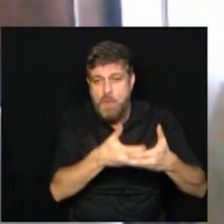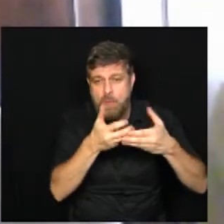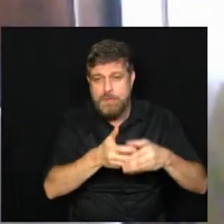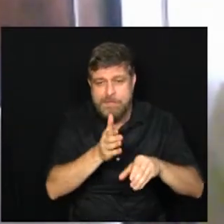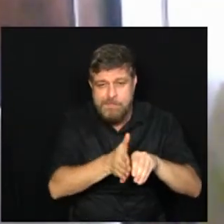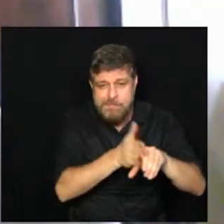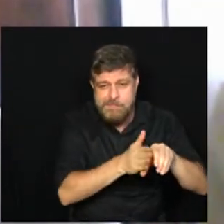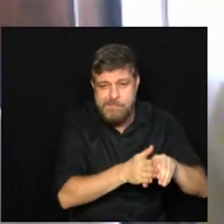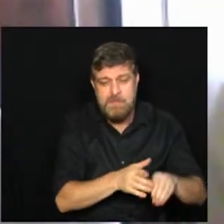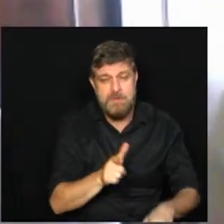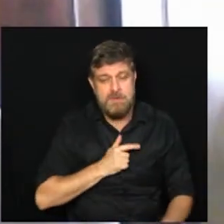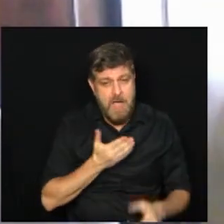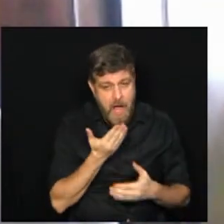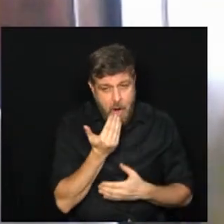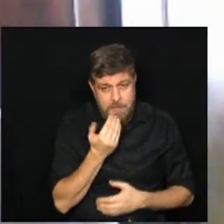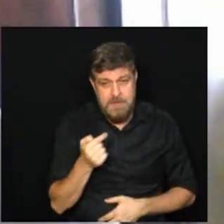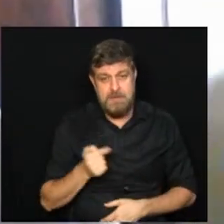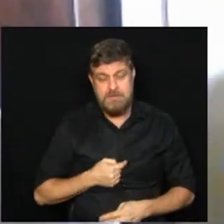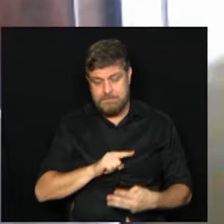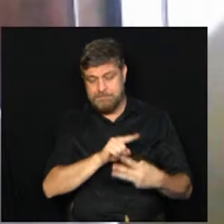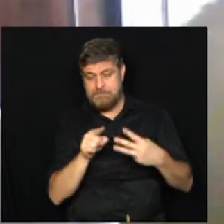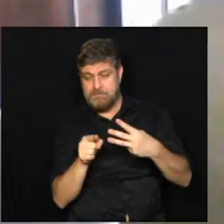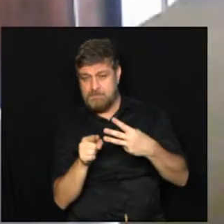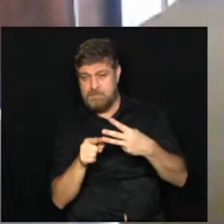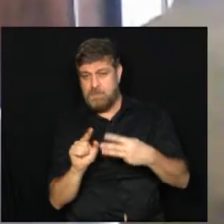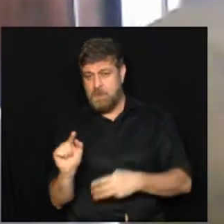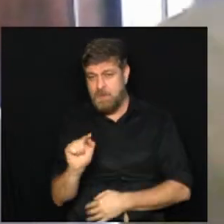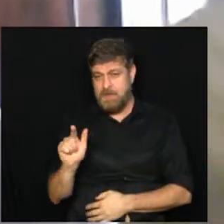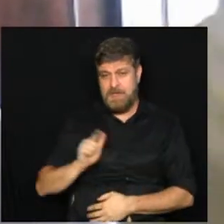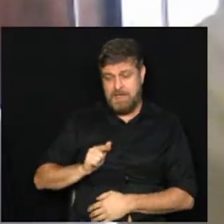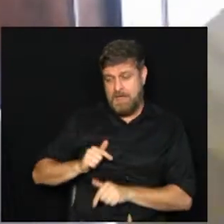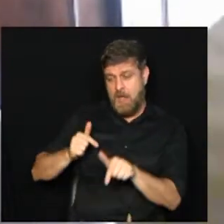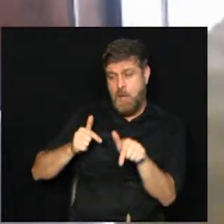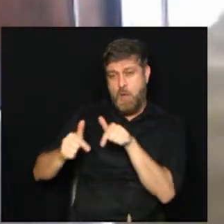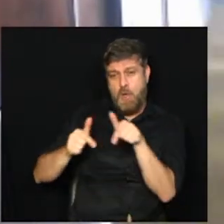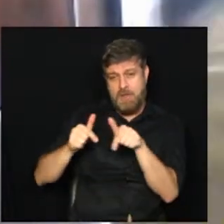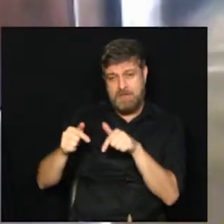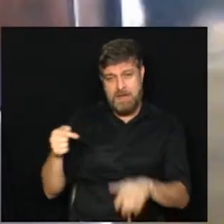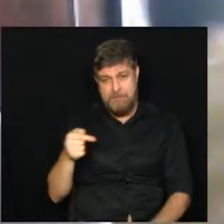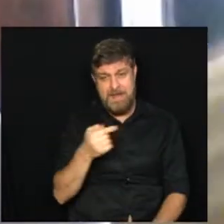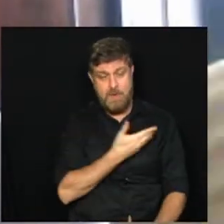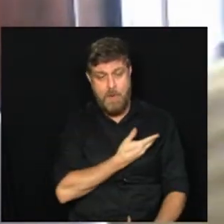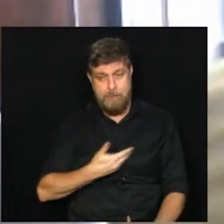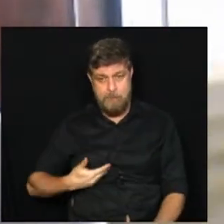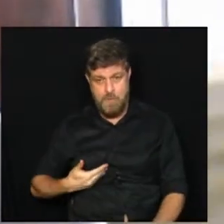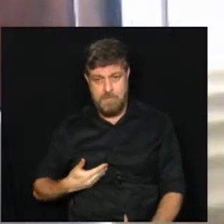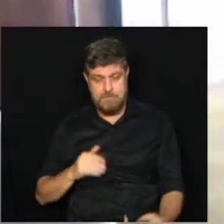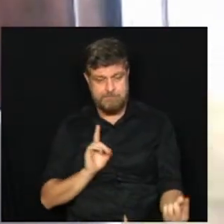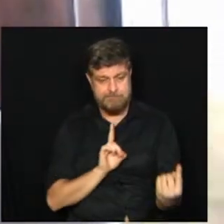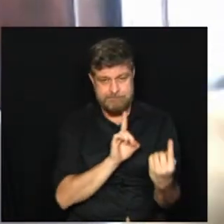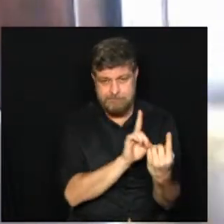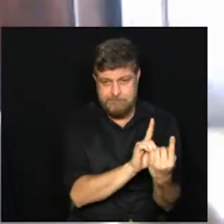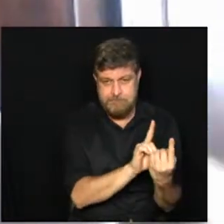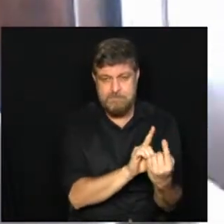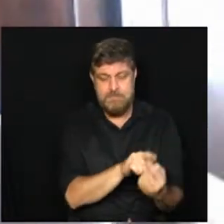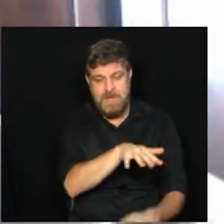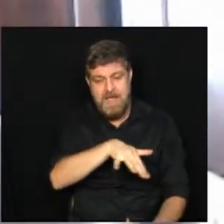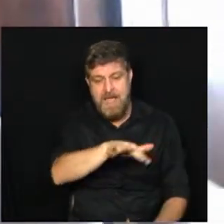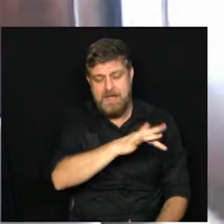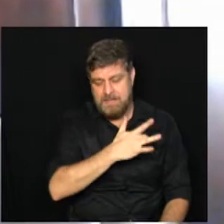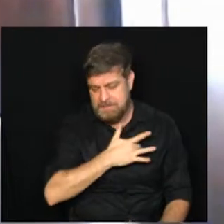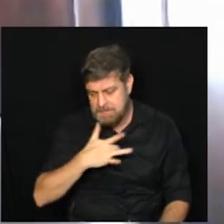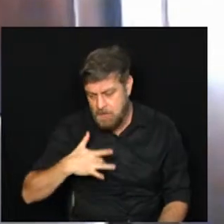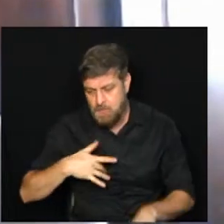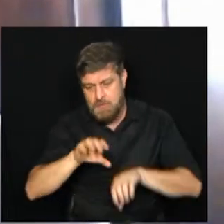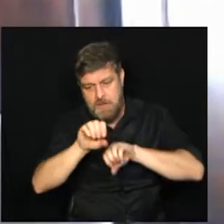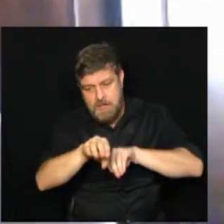a articulação dos serviços prestados ali na região, dos serviços públicos prestados na região por saúde,